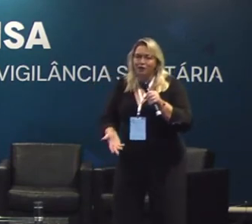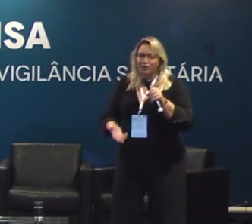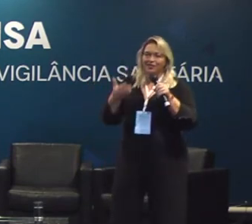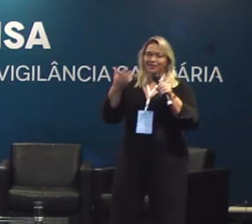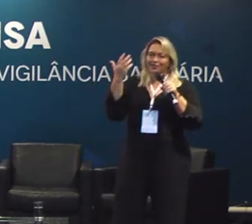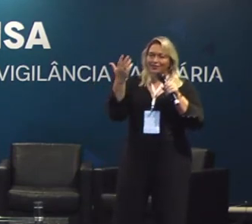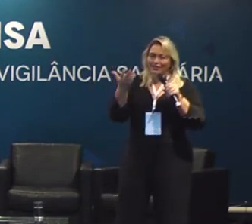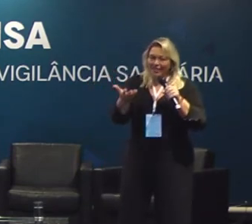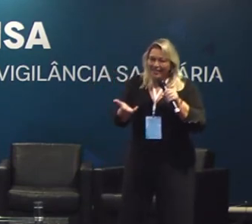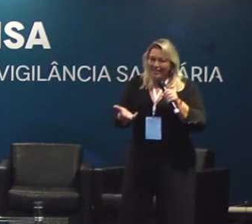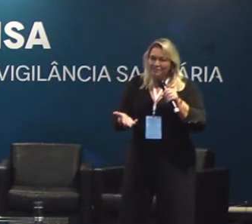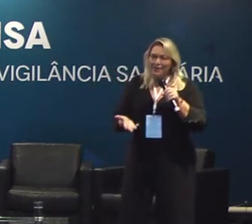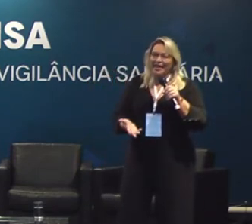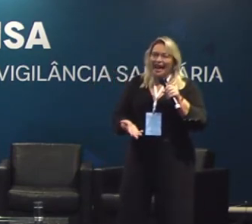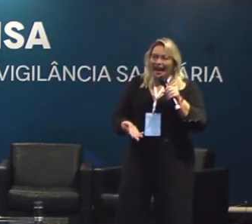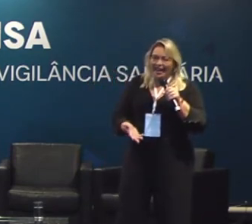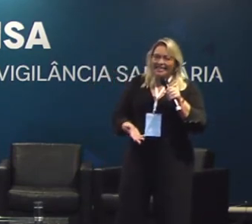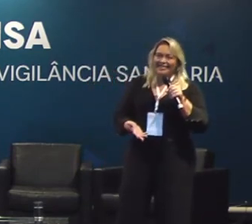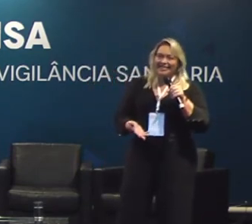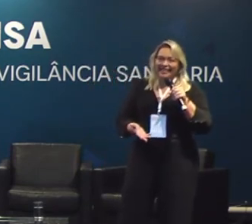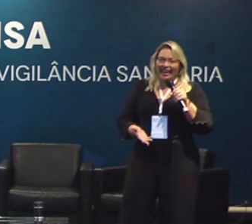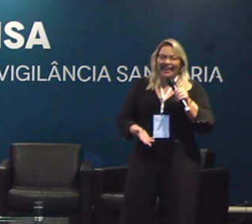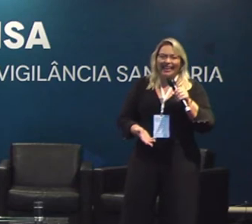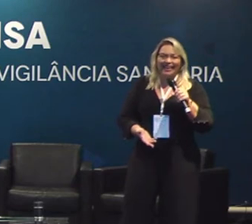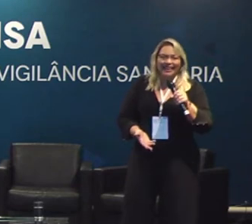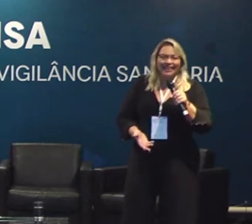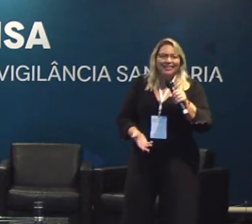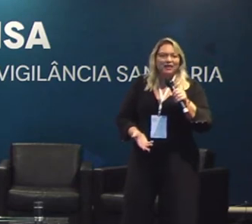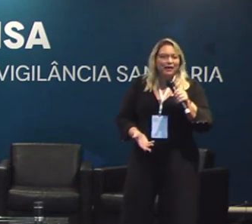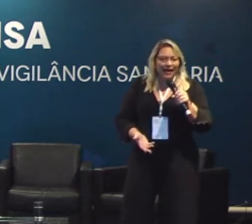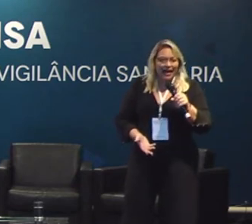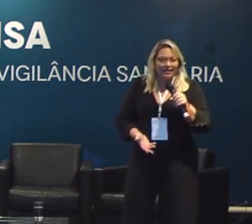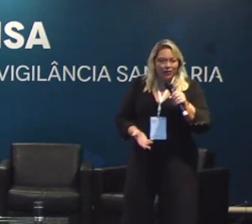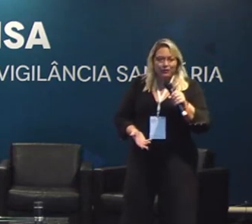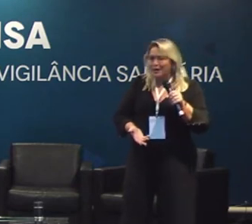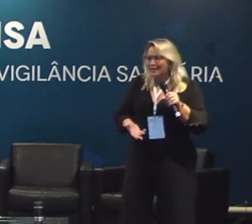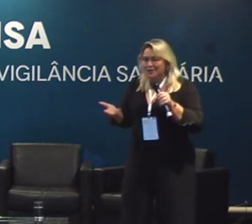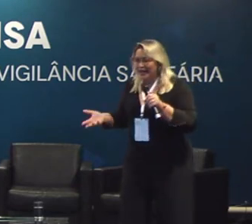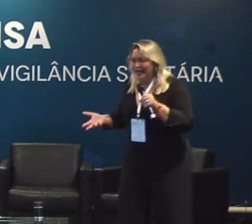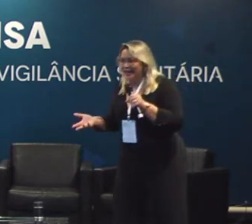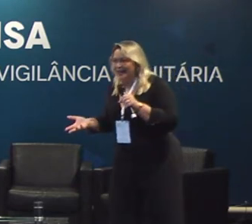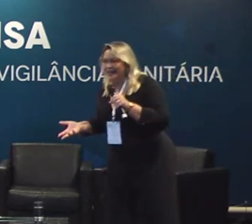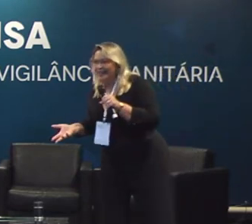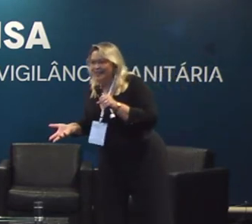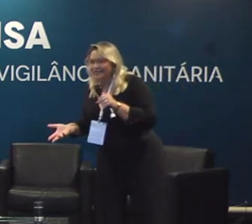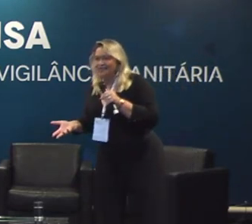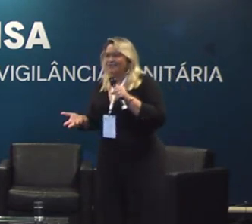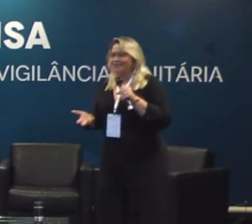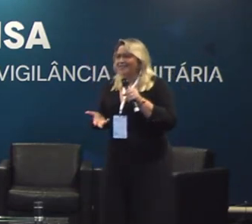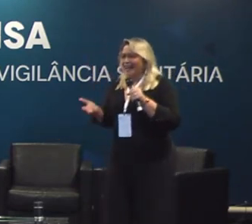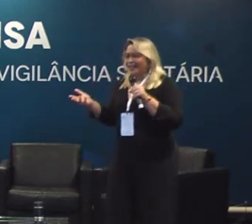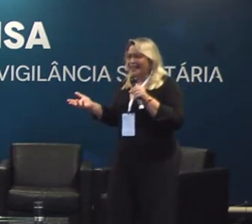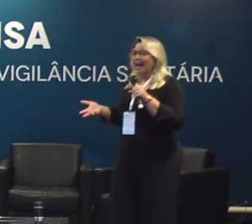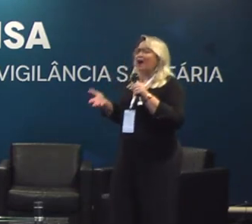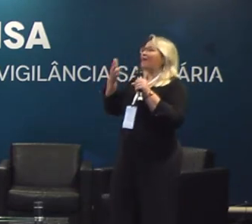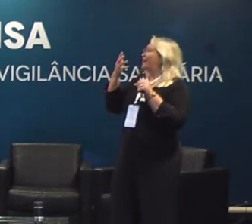Vigilovers de Pinhais, né? De Pinhais, faltou mais alguém?